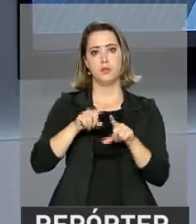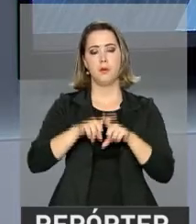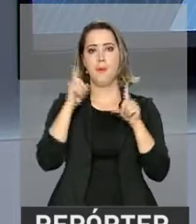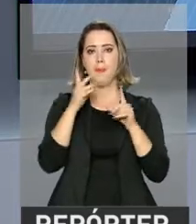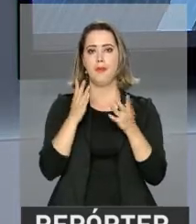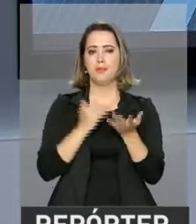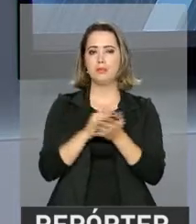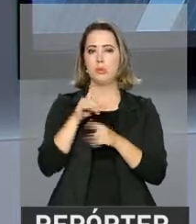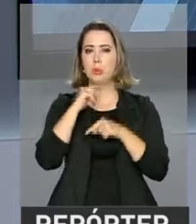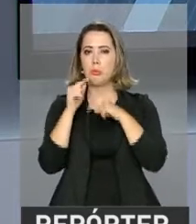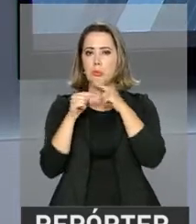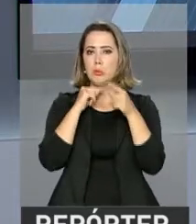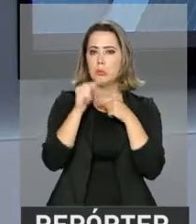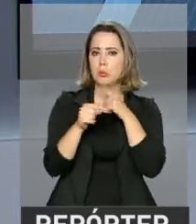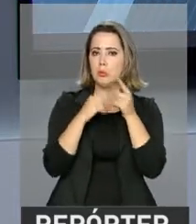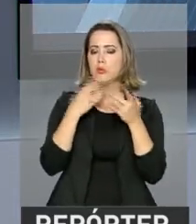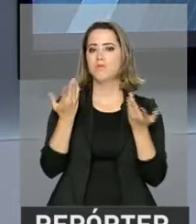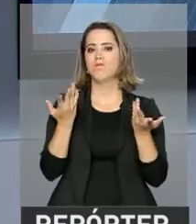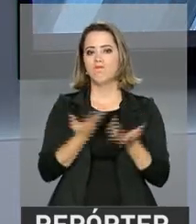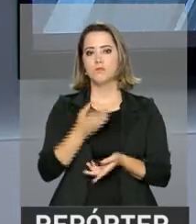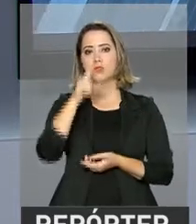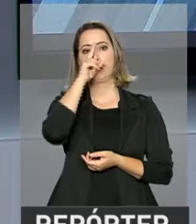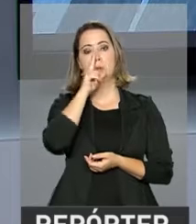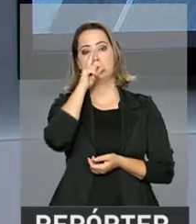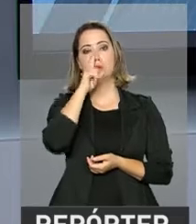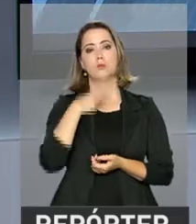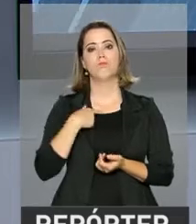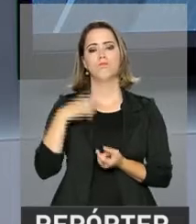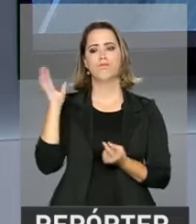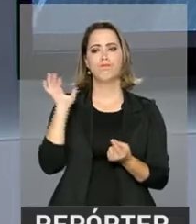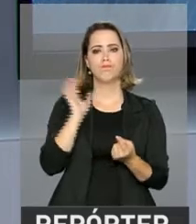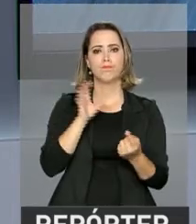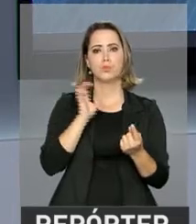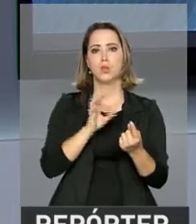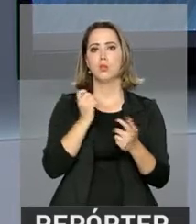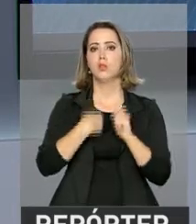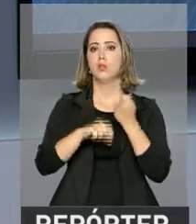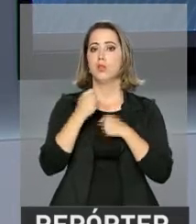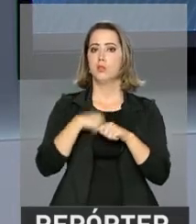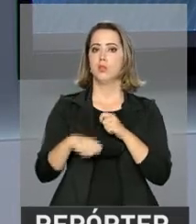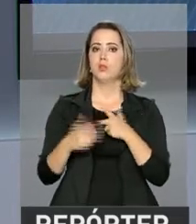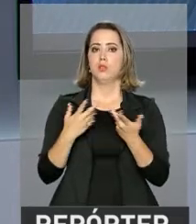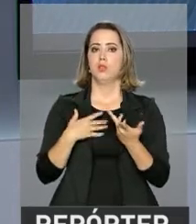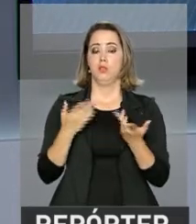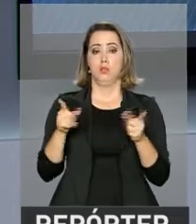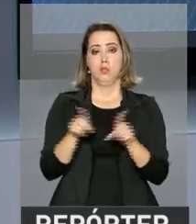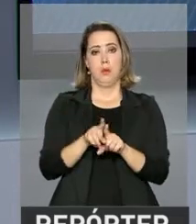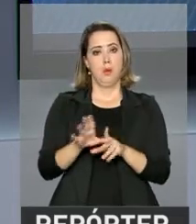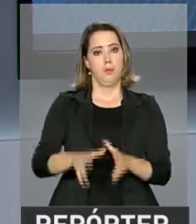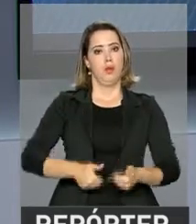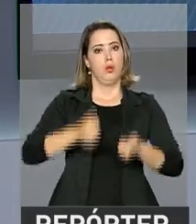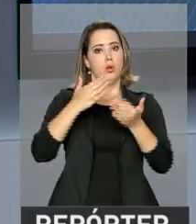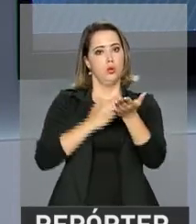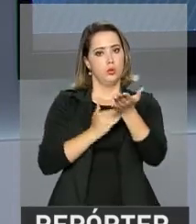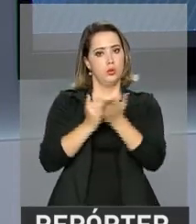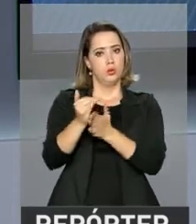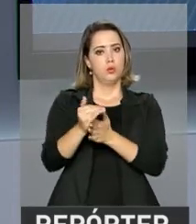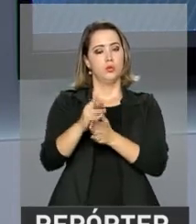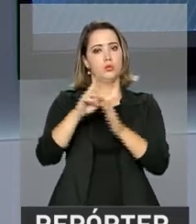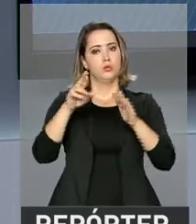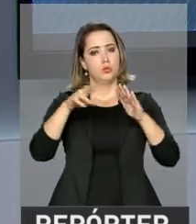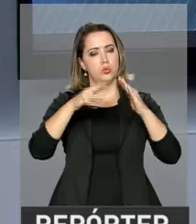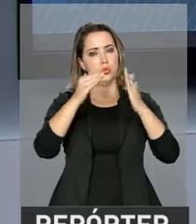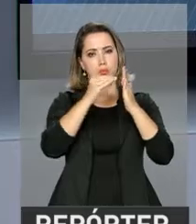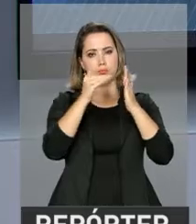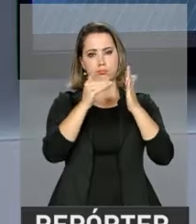das incertezas e dos fatores de risco que ainda pairam sobre a economia tornaria mais adequada a manutenção do ritmo de